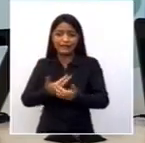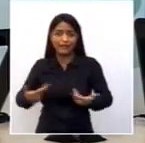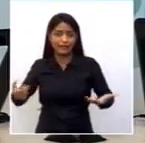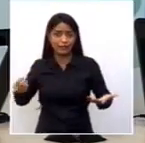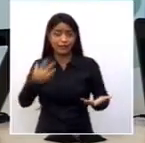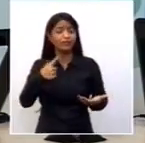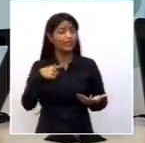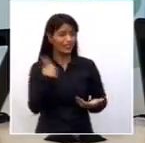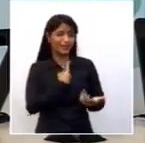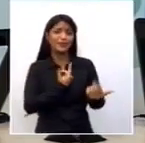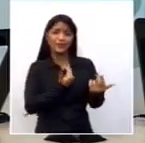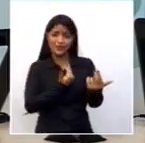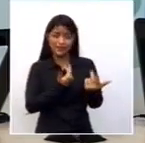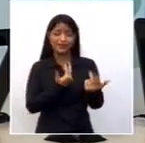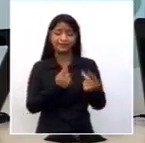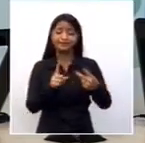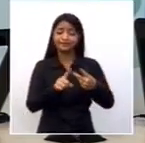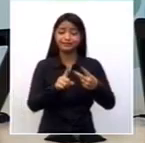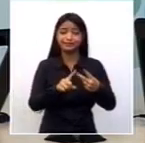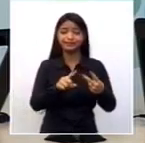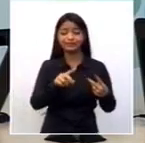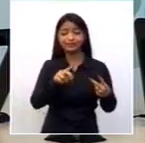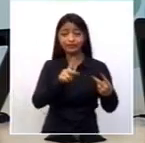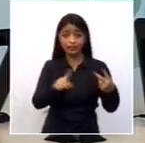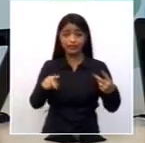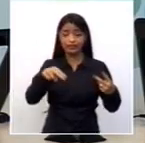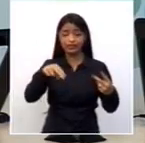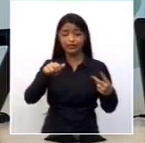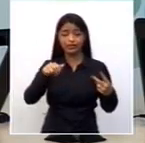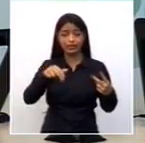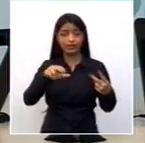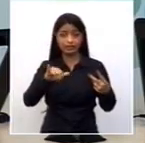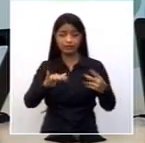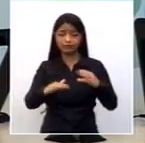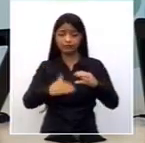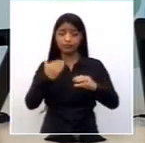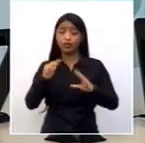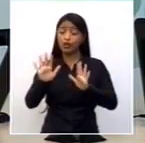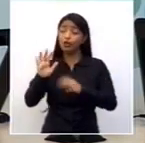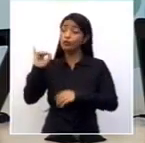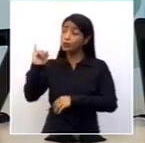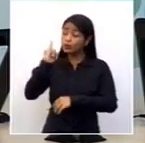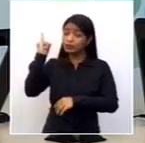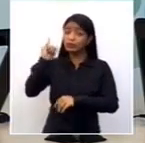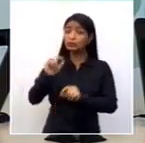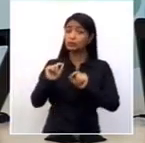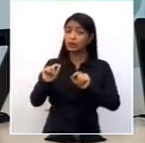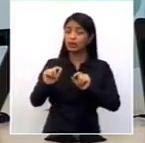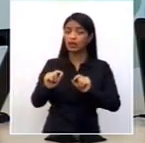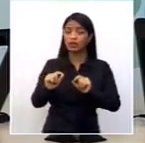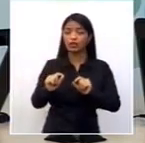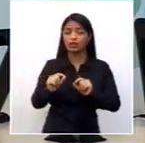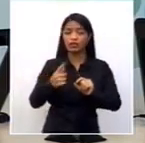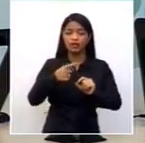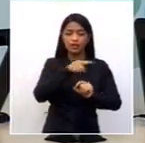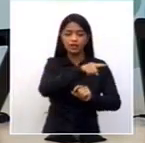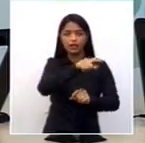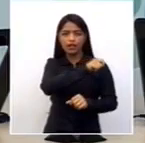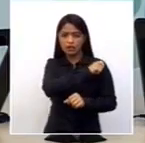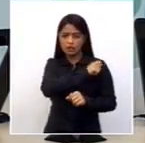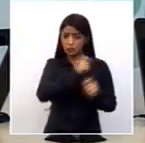as nossas práticas. A professora Nancy fala da importância da interação de acordo com as possibilidades